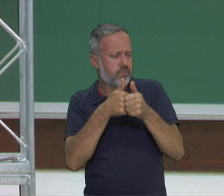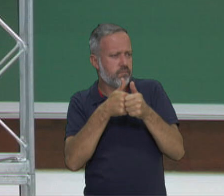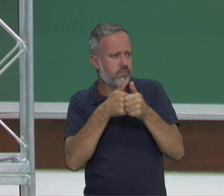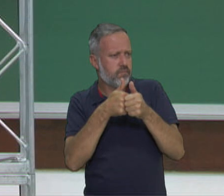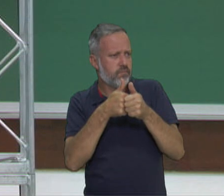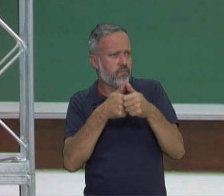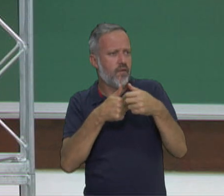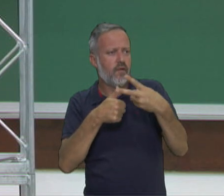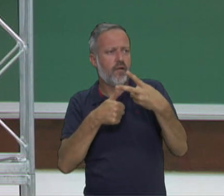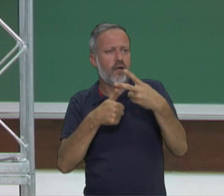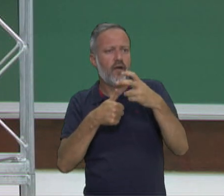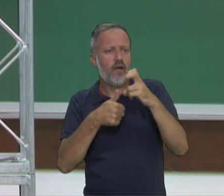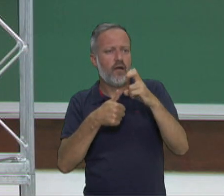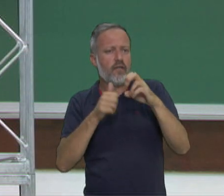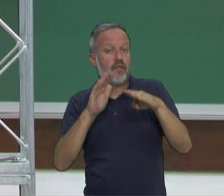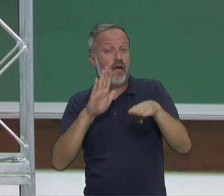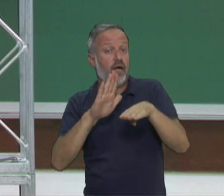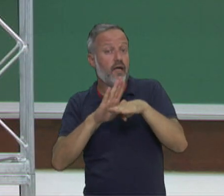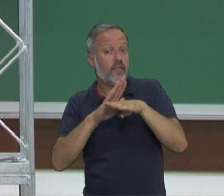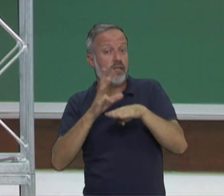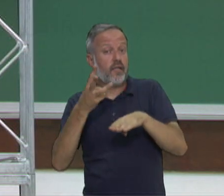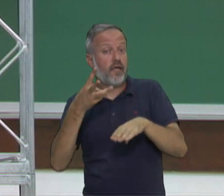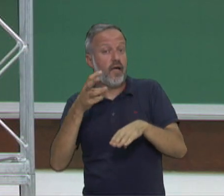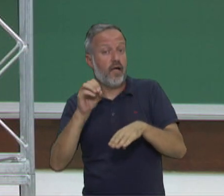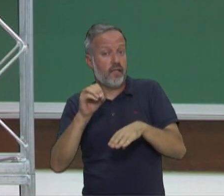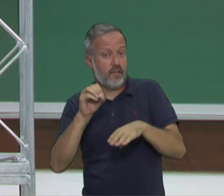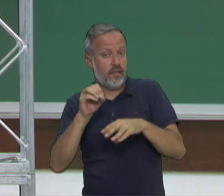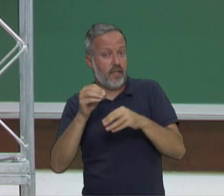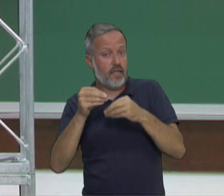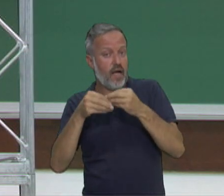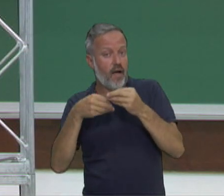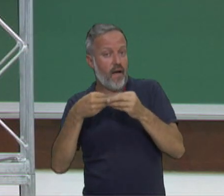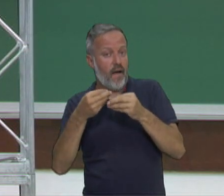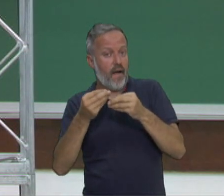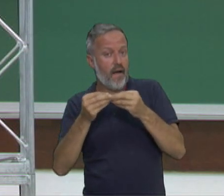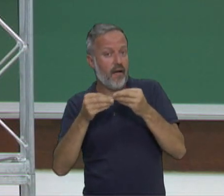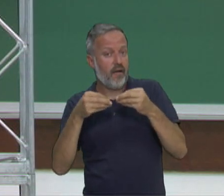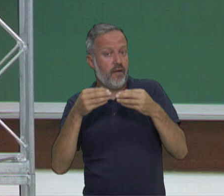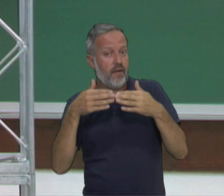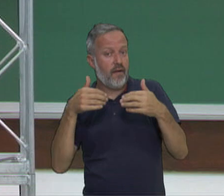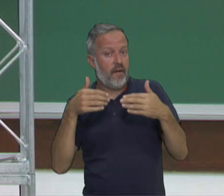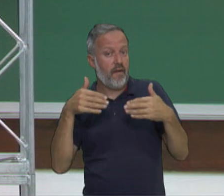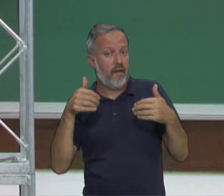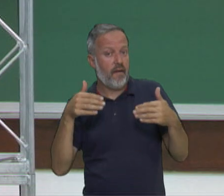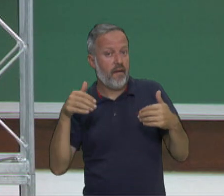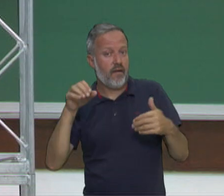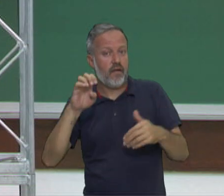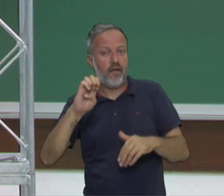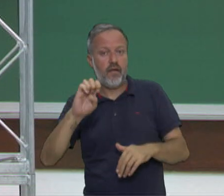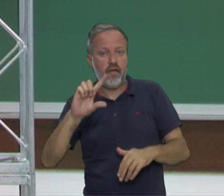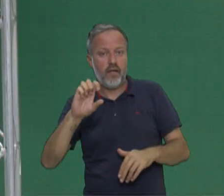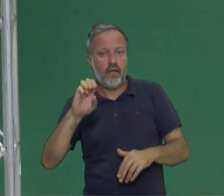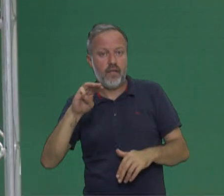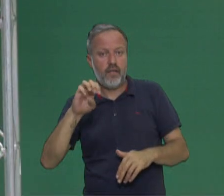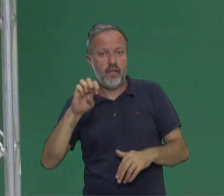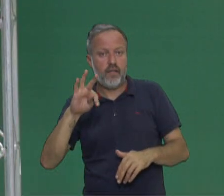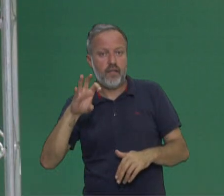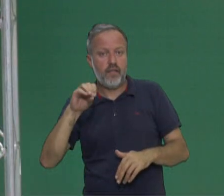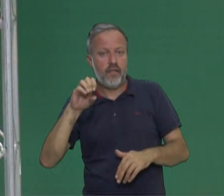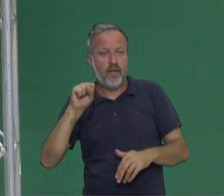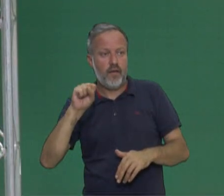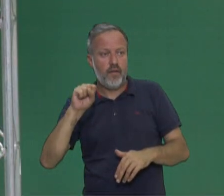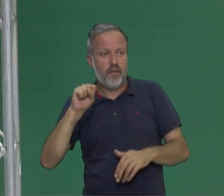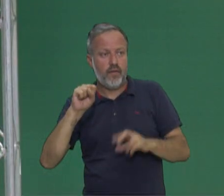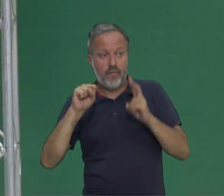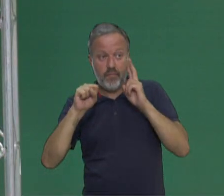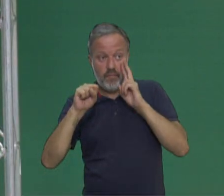entre 25 e 30 elementos que eles conheciam na época. Então essa tabela ela ficaria muito mais vazia. O que acontece é que ele previu